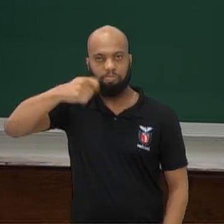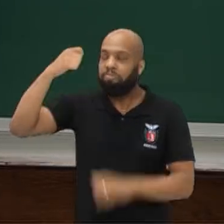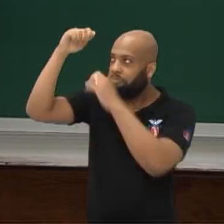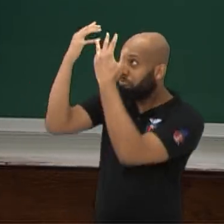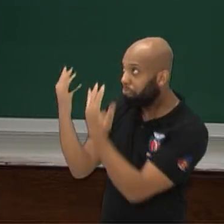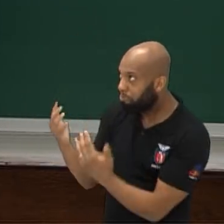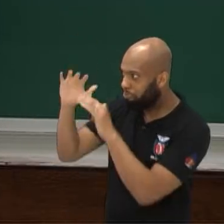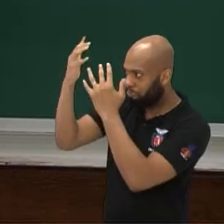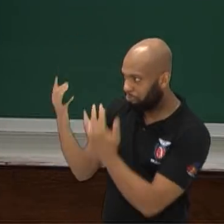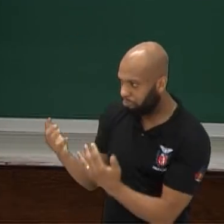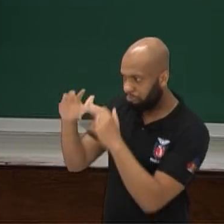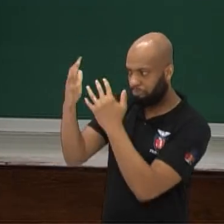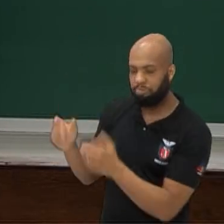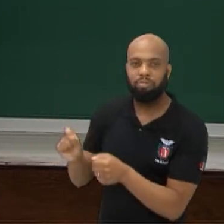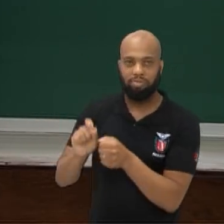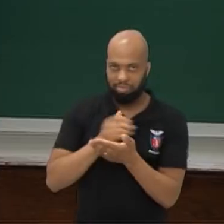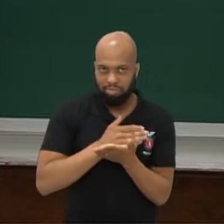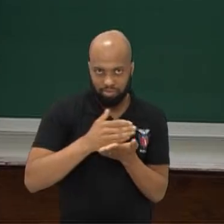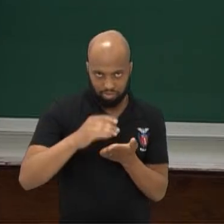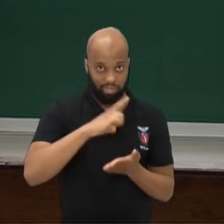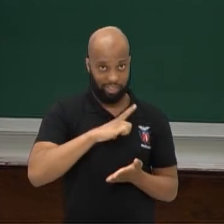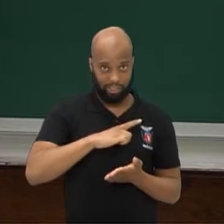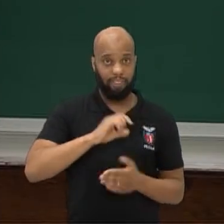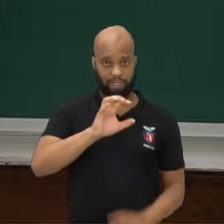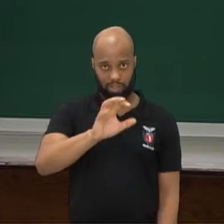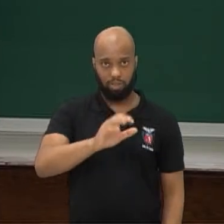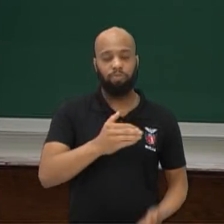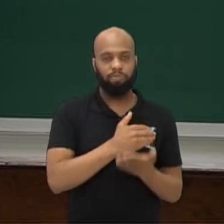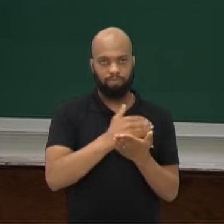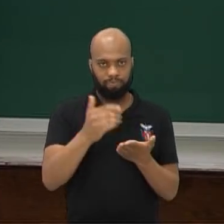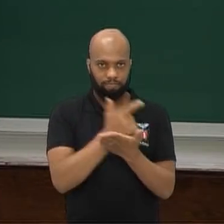lá uma dedicatória no início, geralmente aparece ali,